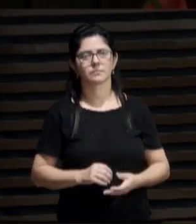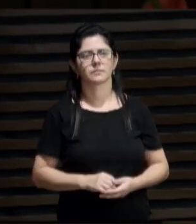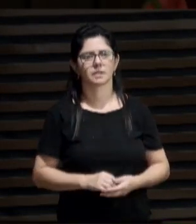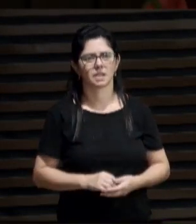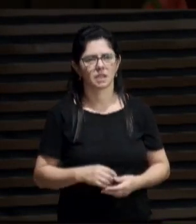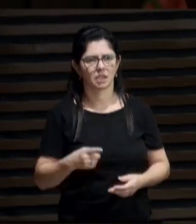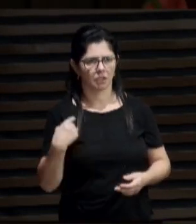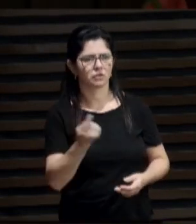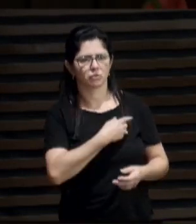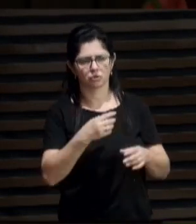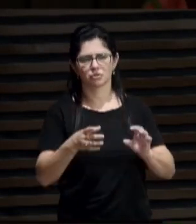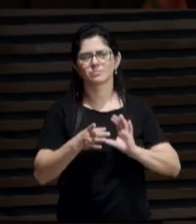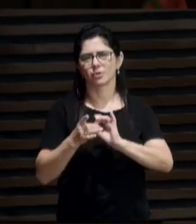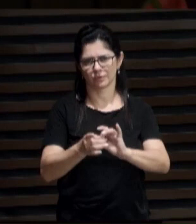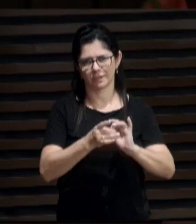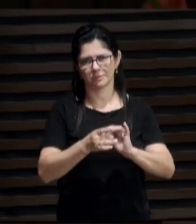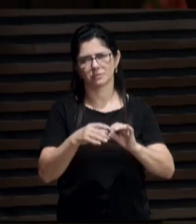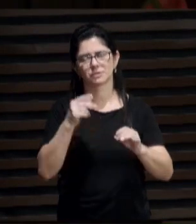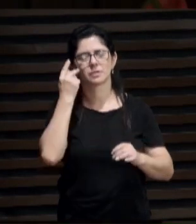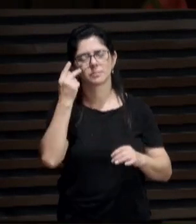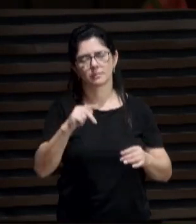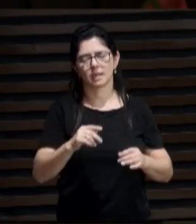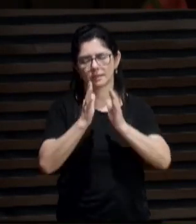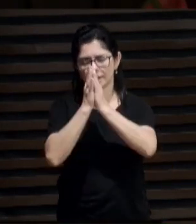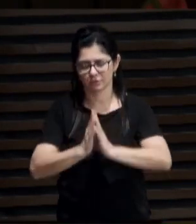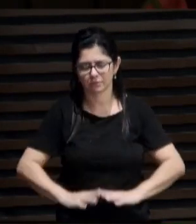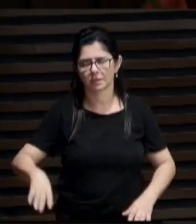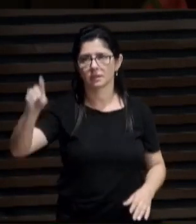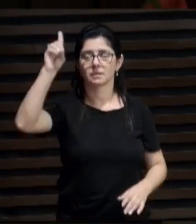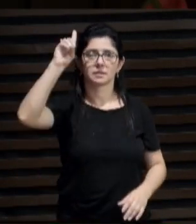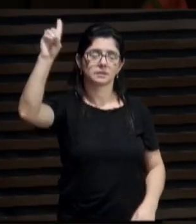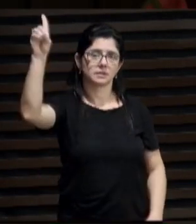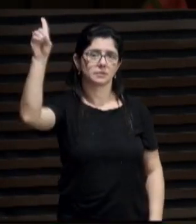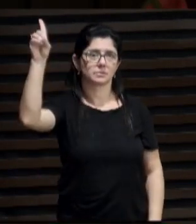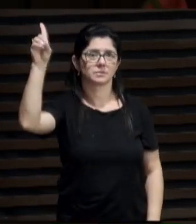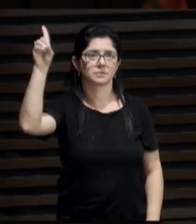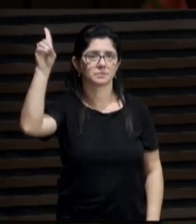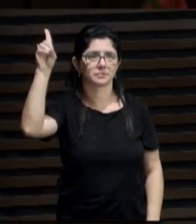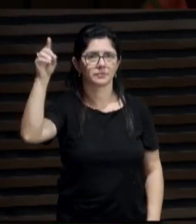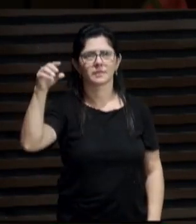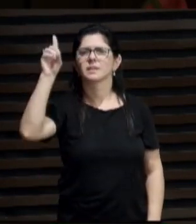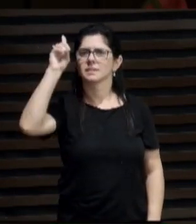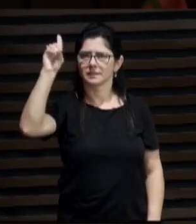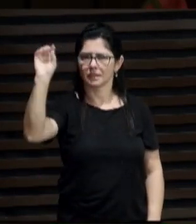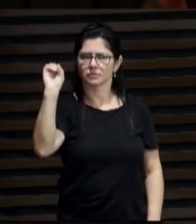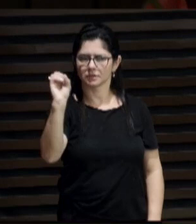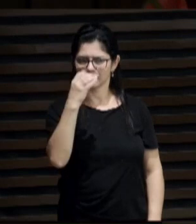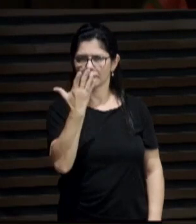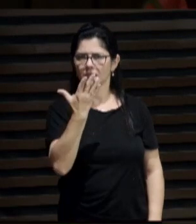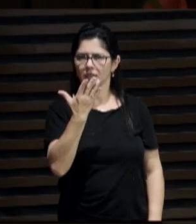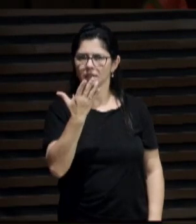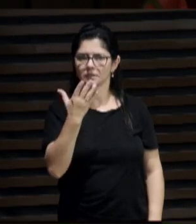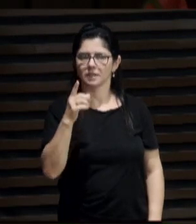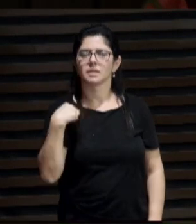unimos para adorar a Deus, diz Bob Kaufman. Deus se revela e